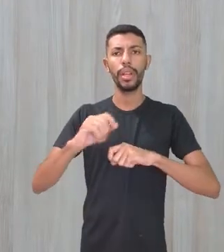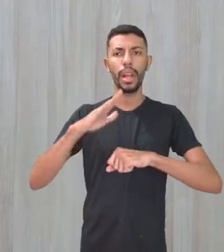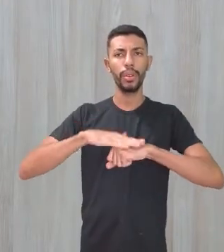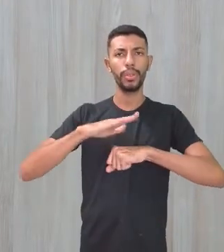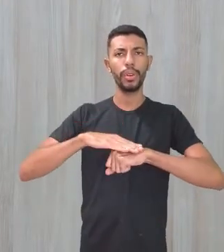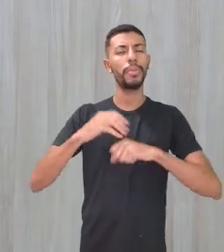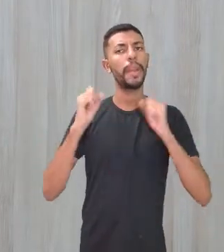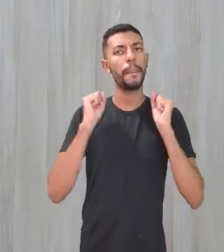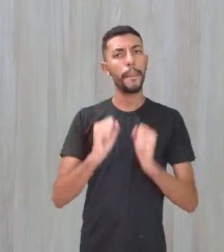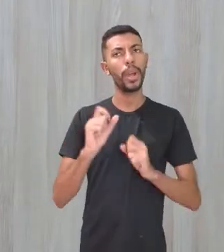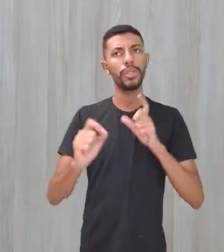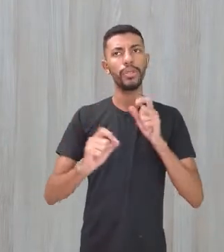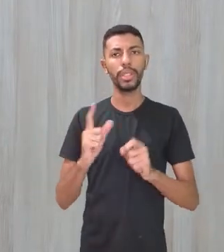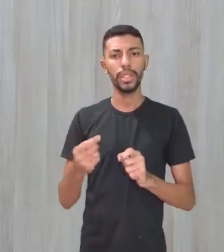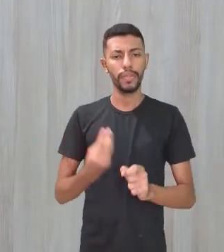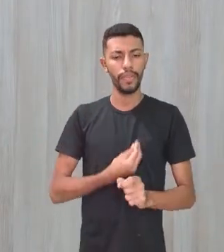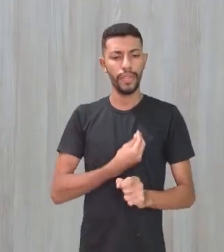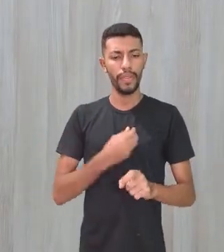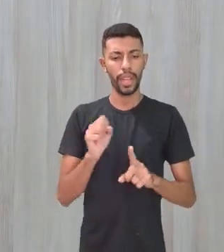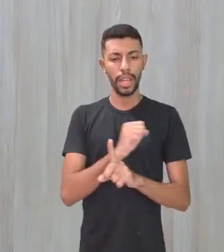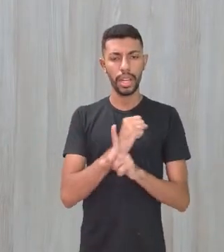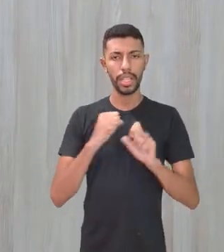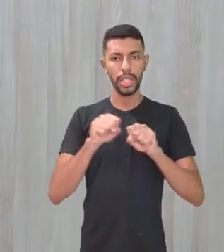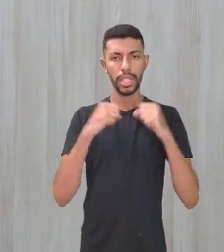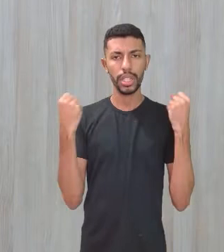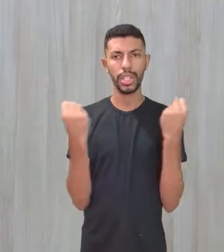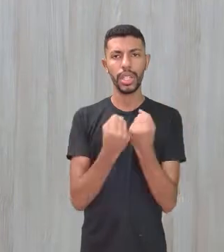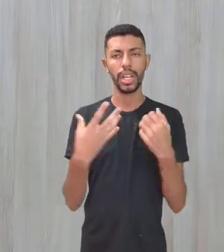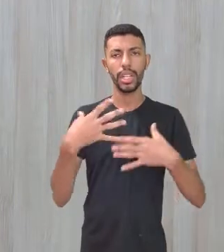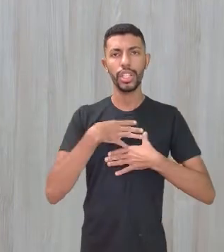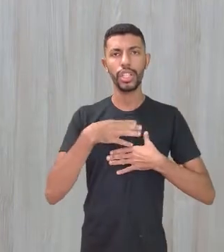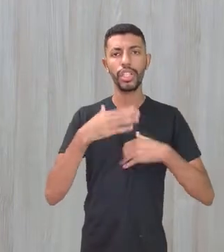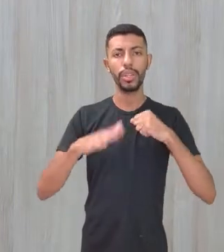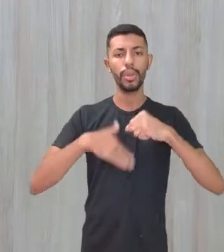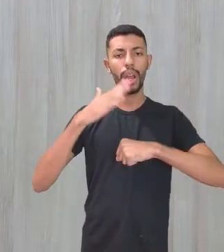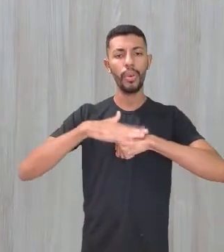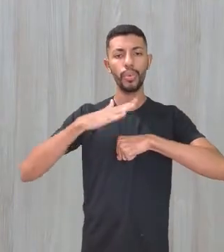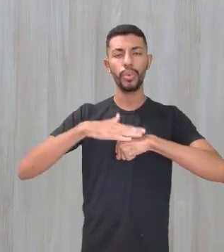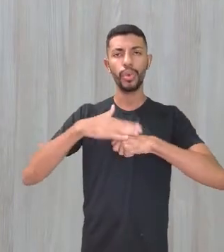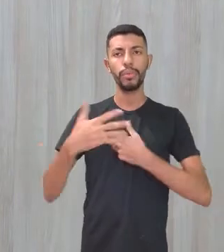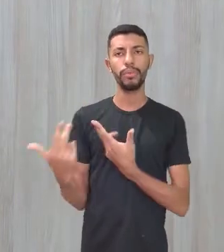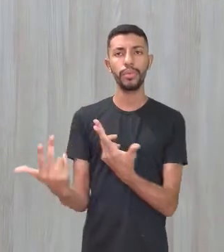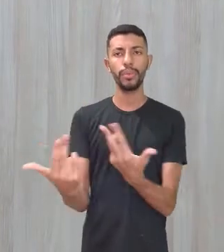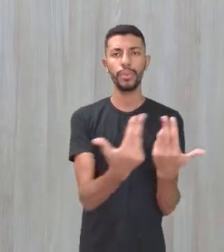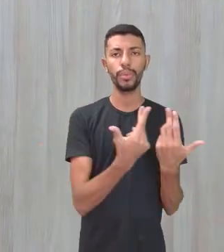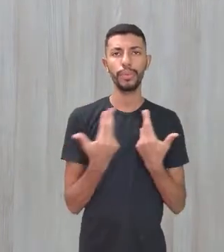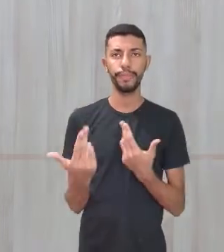possa conviver na sociedade de maneira igualitária, de maneira autônoma.